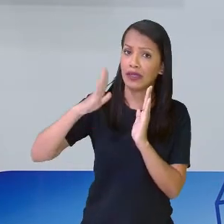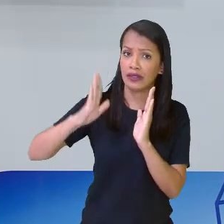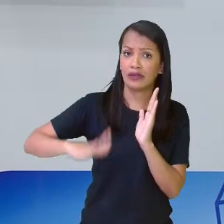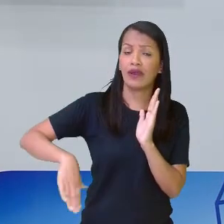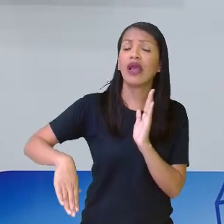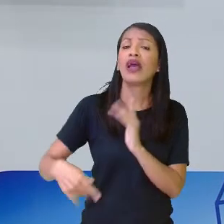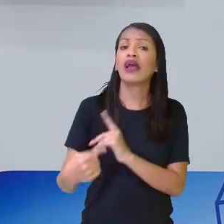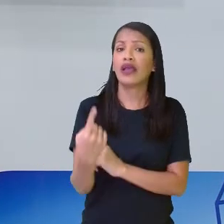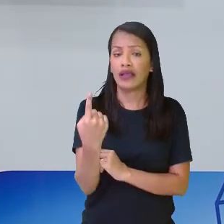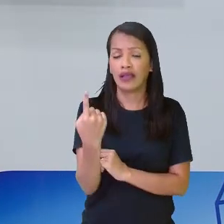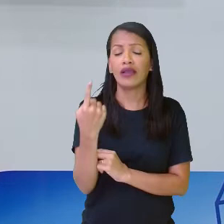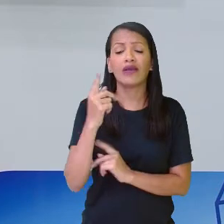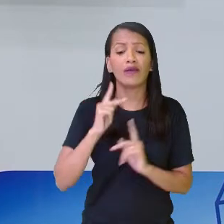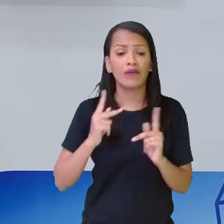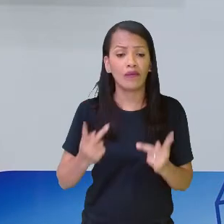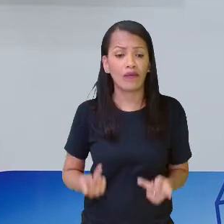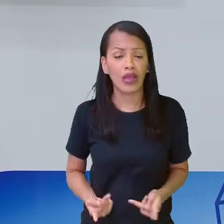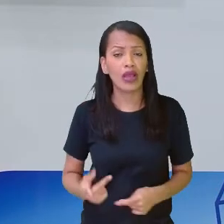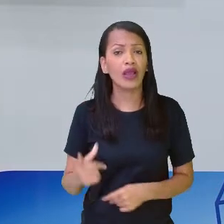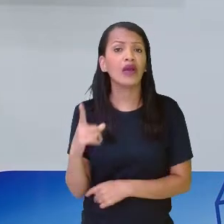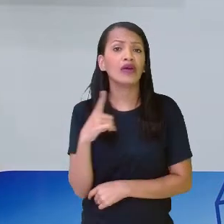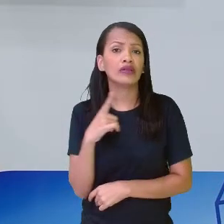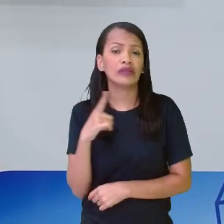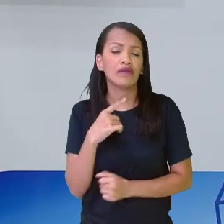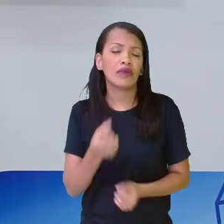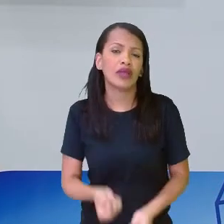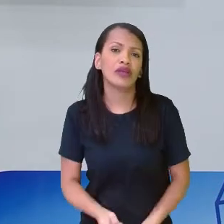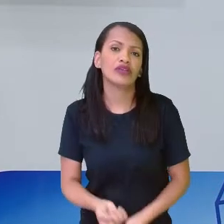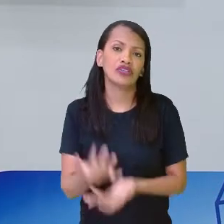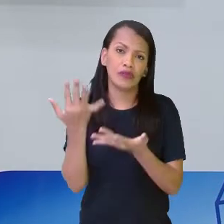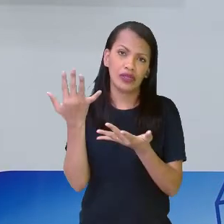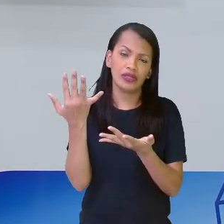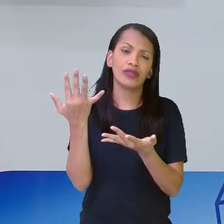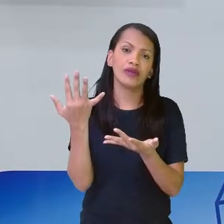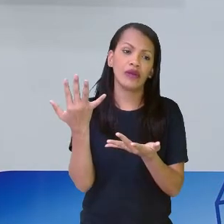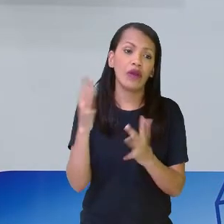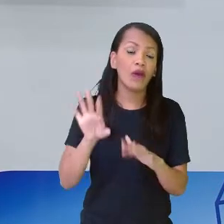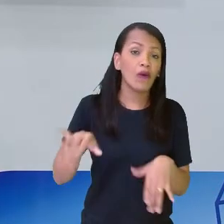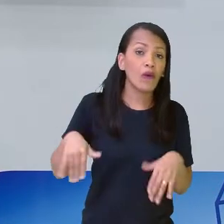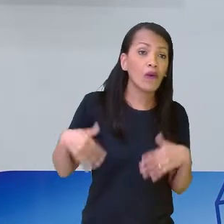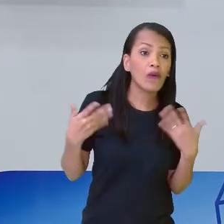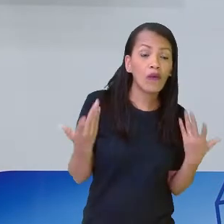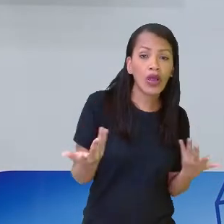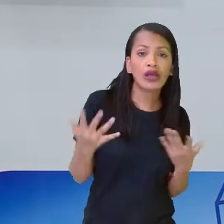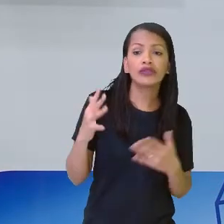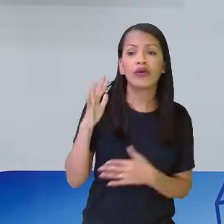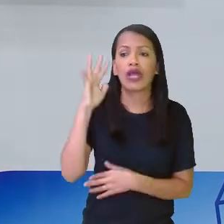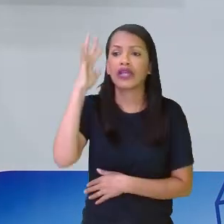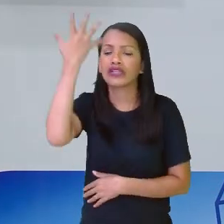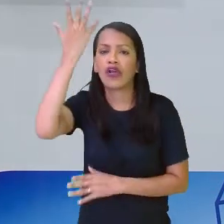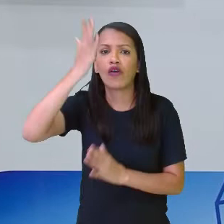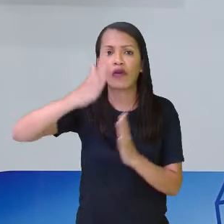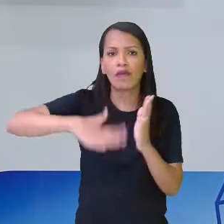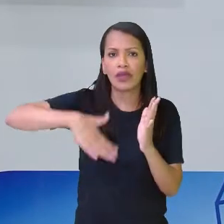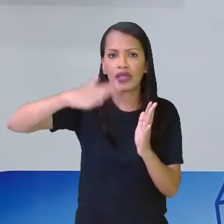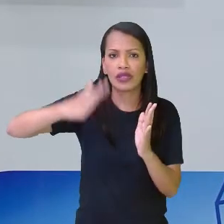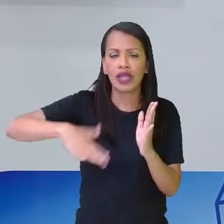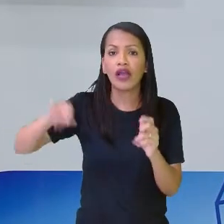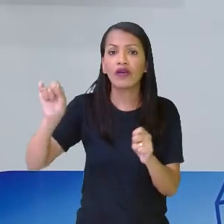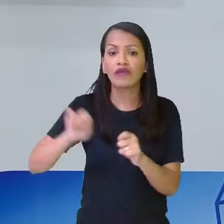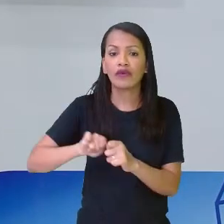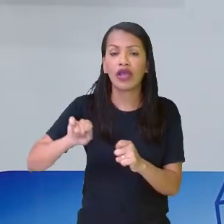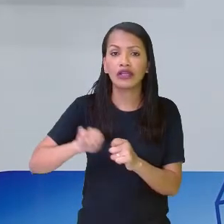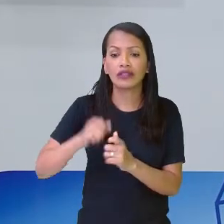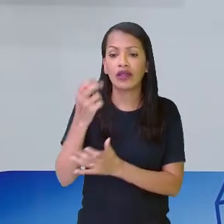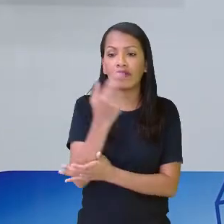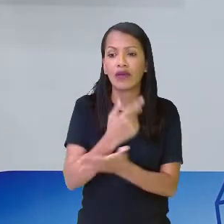das formas que o ser humano tem para se expressar. Quando você decide pintar, fazer um desenho, uma tela, você